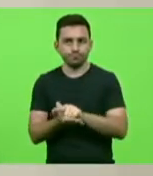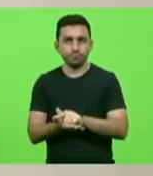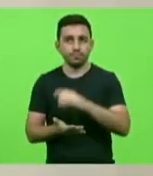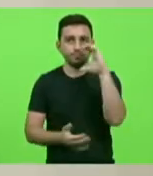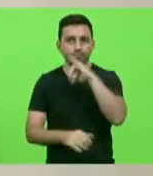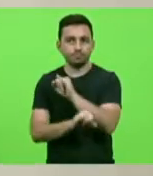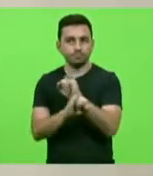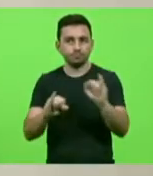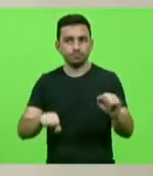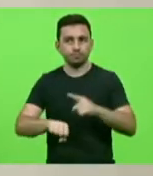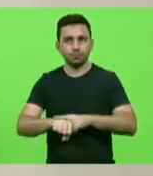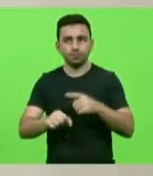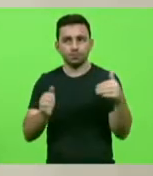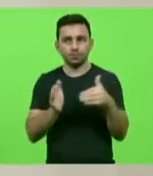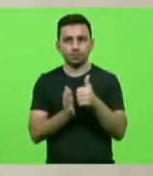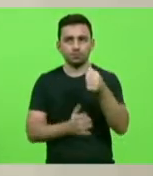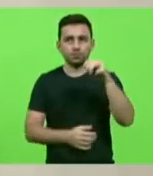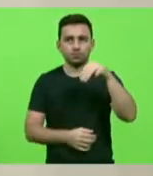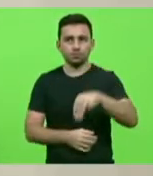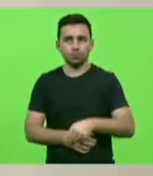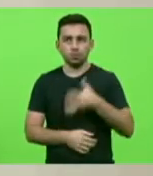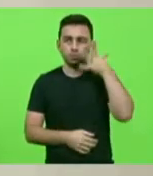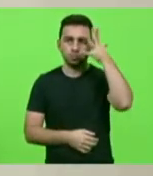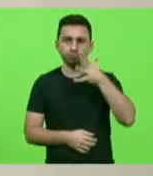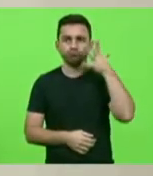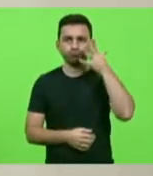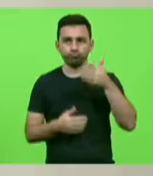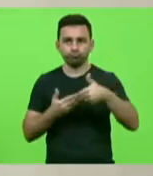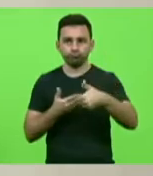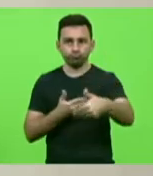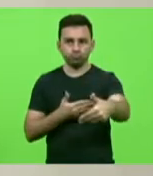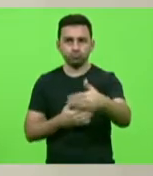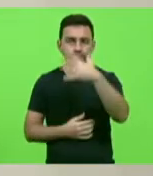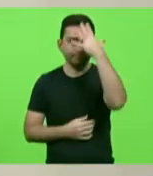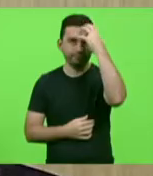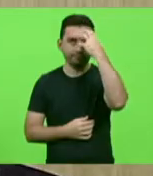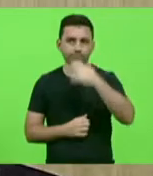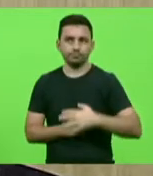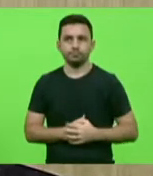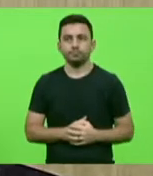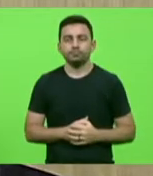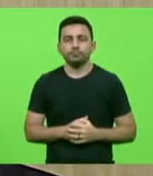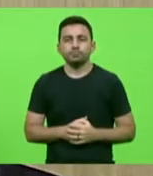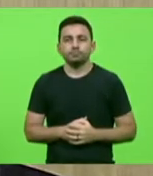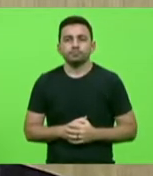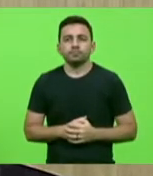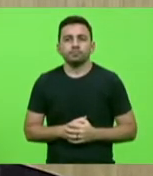comunicações, pelo tempo de até 10 minutos, fará uso da palavra o deputado Ismael dos Santos.